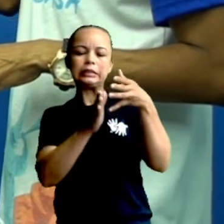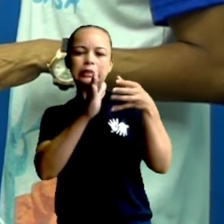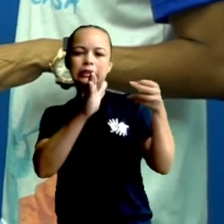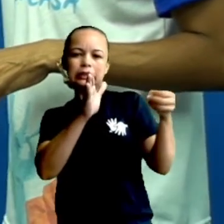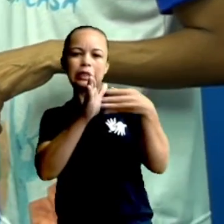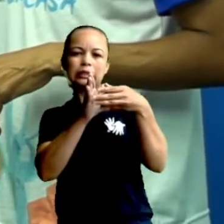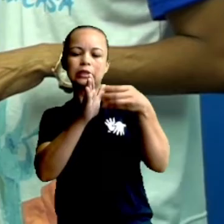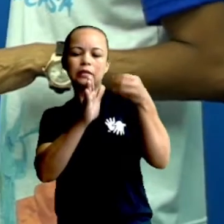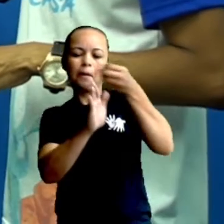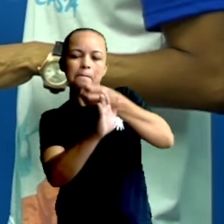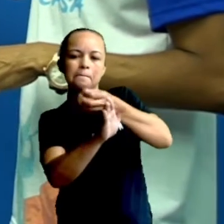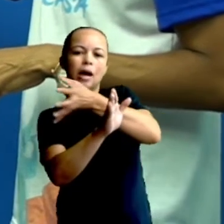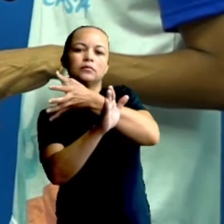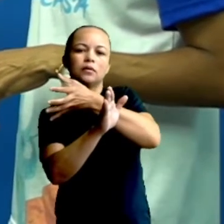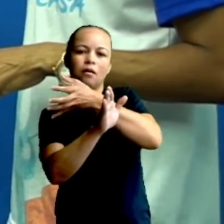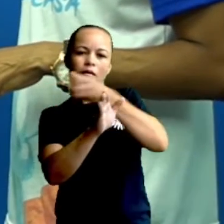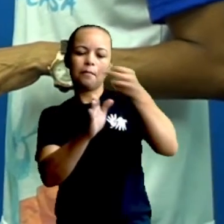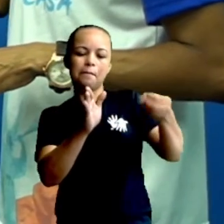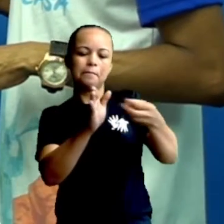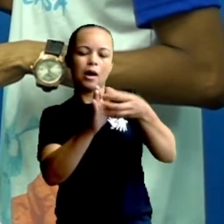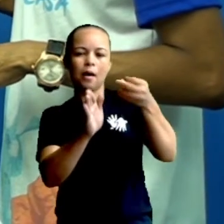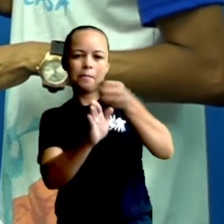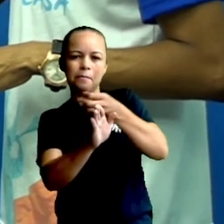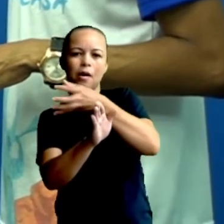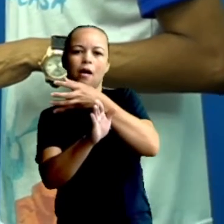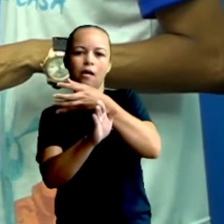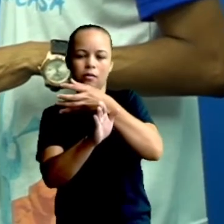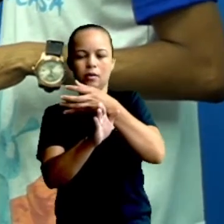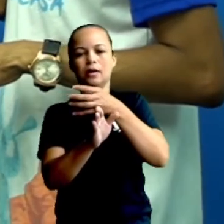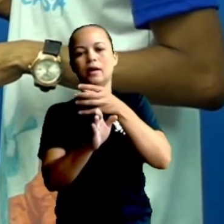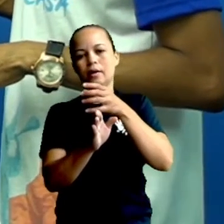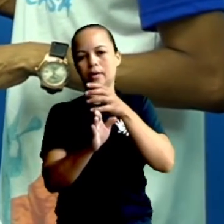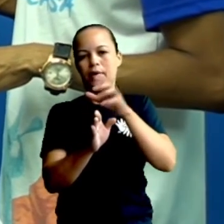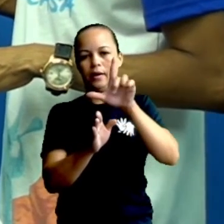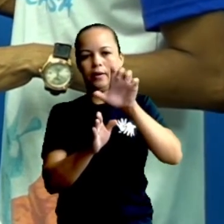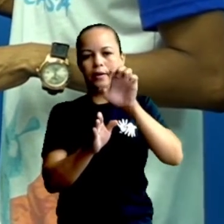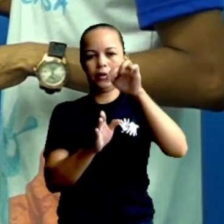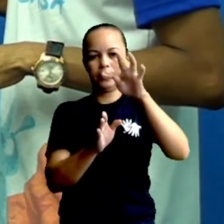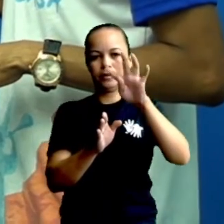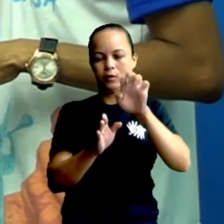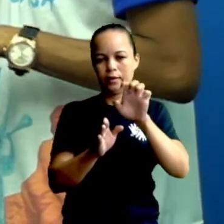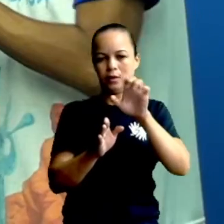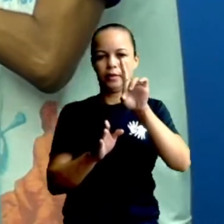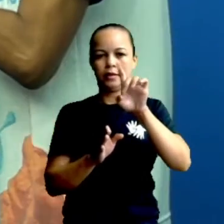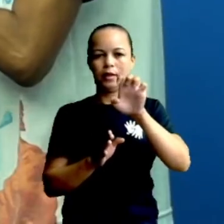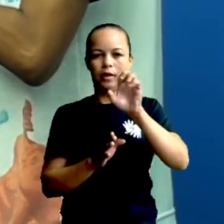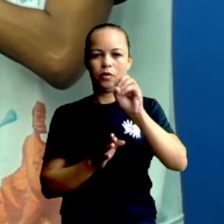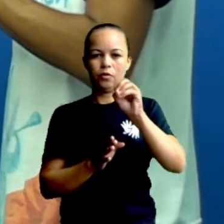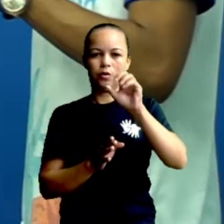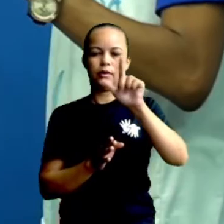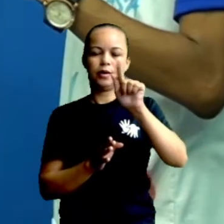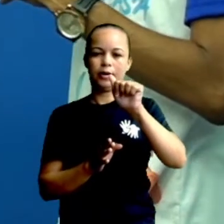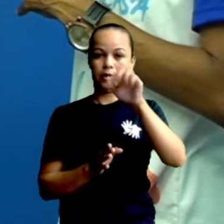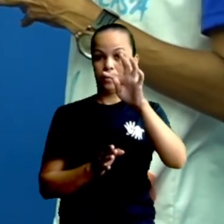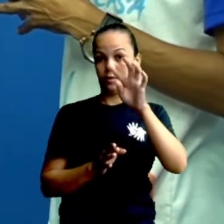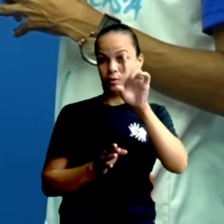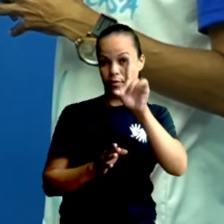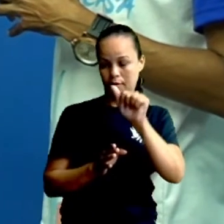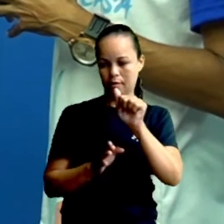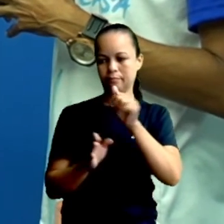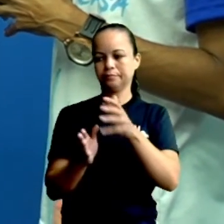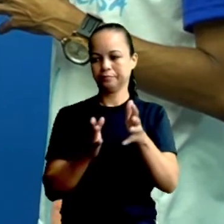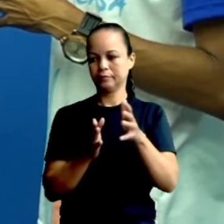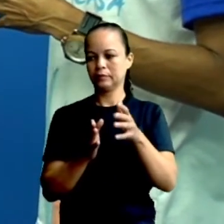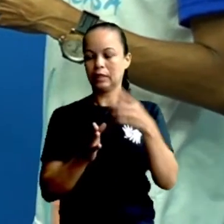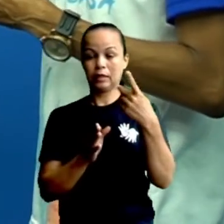o foco, passar pelo foco, tá? Uma lente delgada, passa pelo foco. Então é aqui que vai convergir os